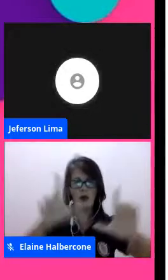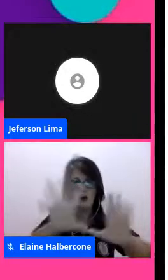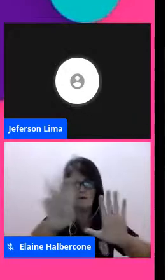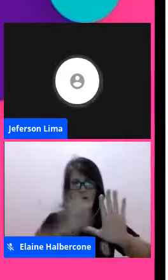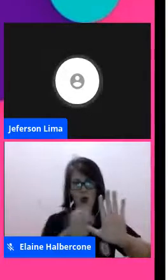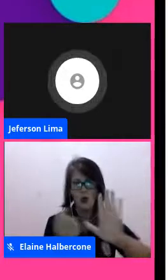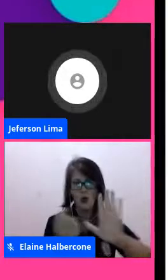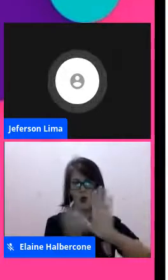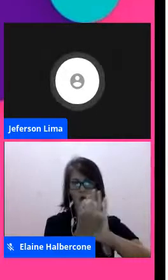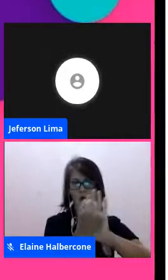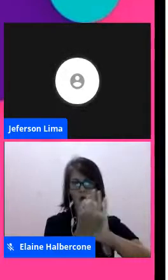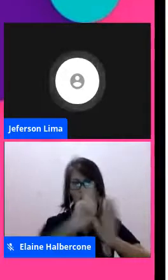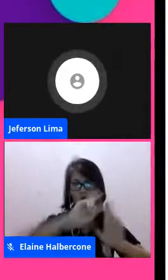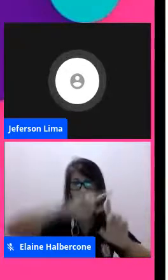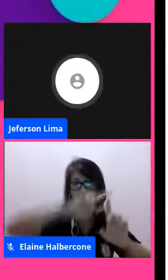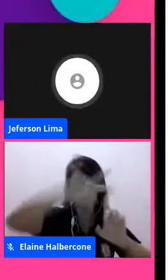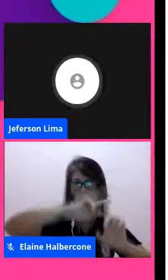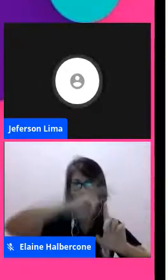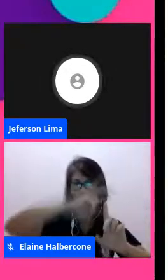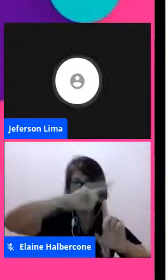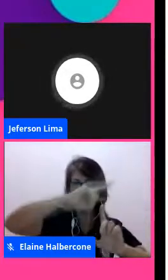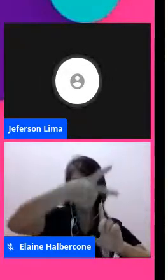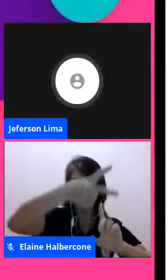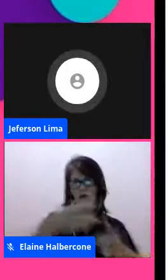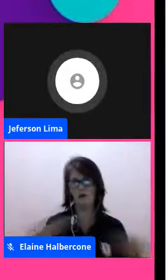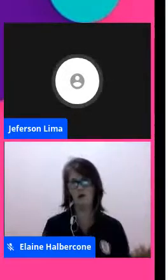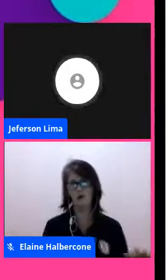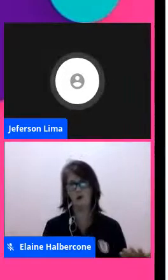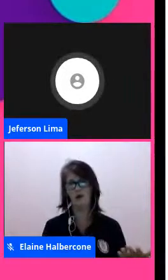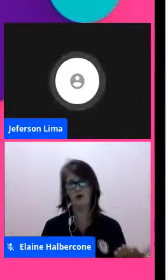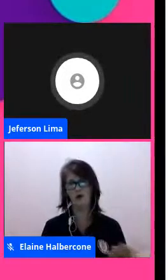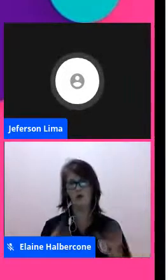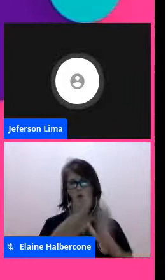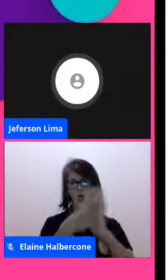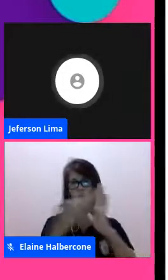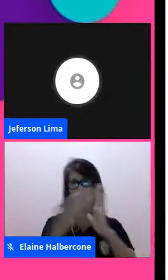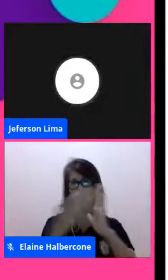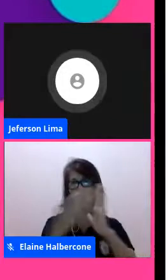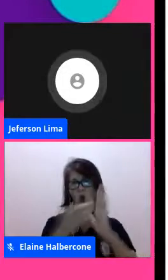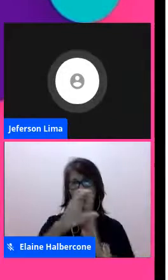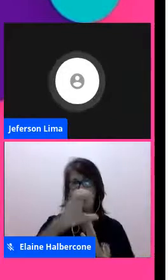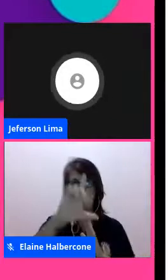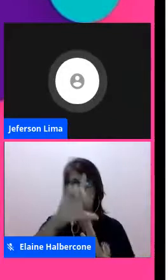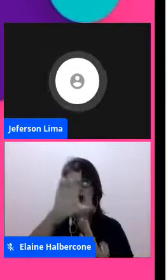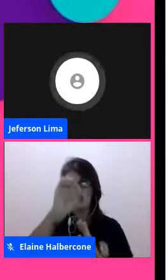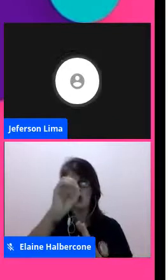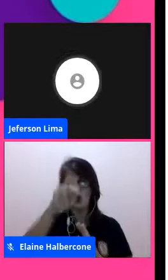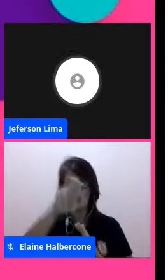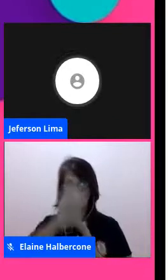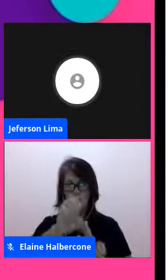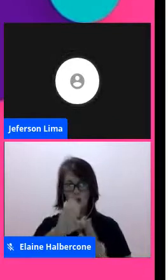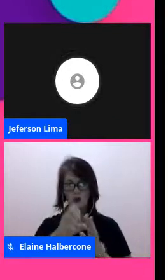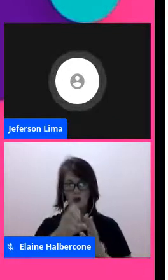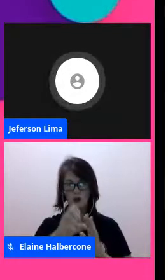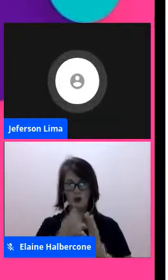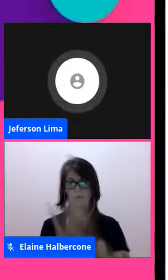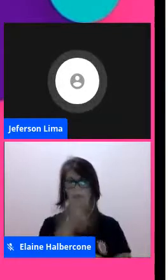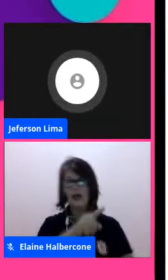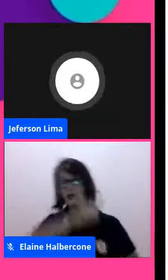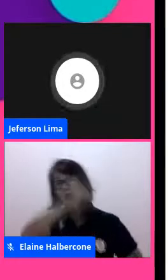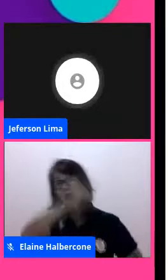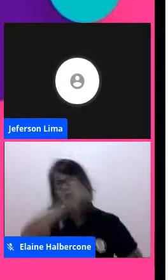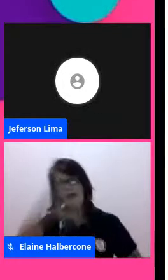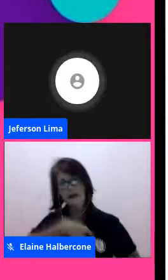replicar. Inclusive, eu até brinco com a galera, às vezes, né? Que tipo assim, o clone que foi fabricado na China, mesmo não sendo da marca Arduino, ele também